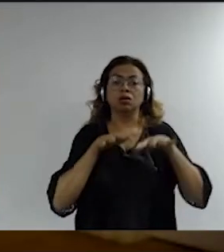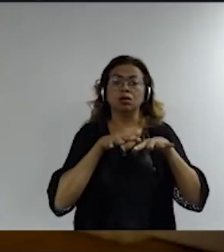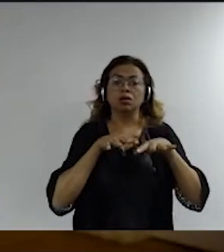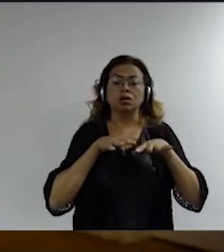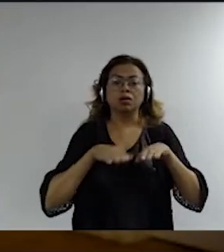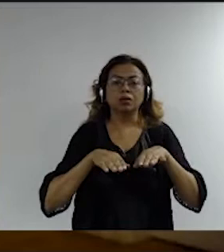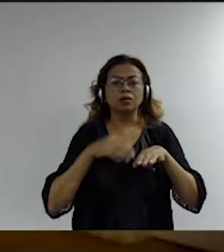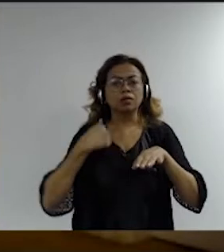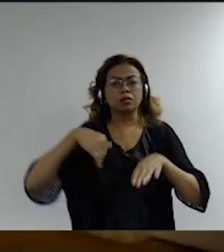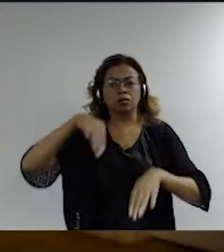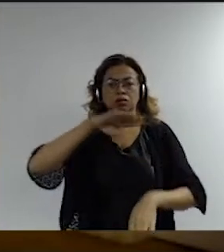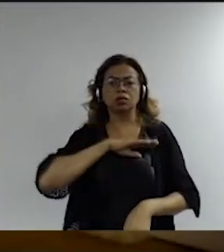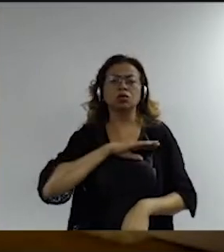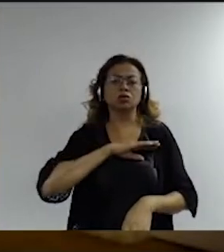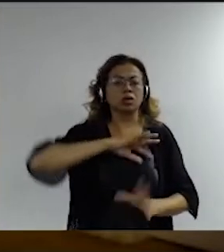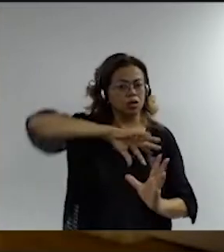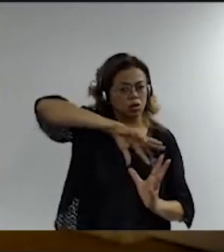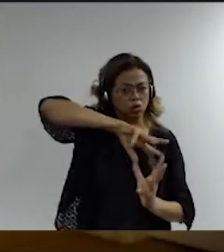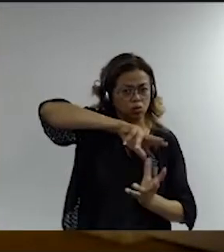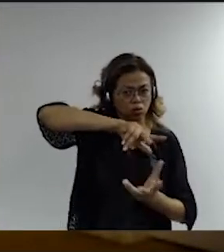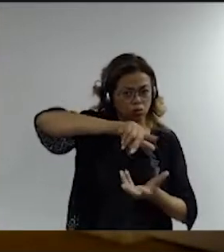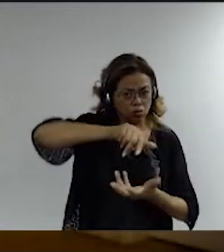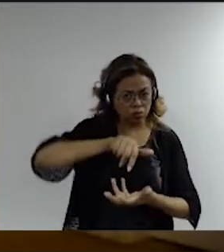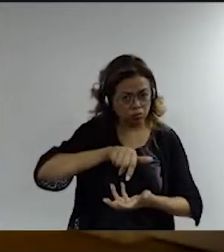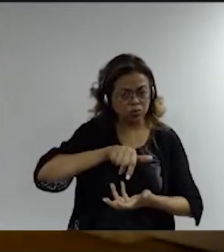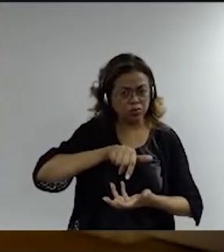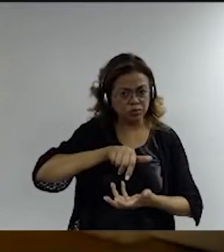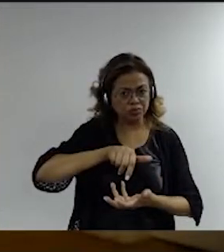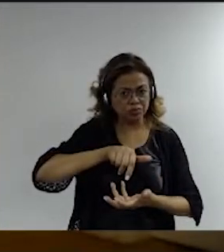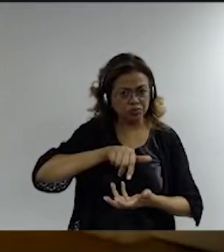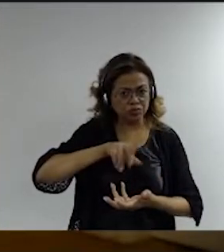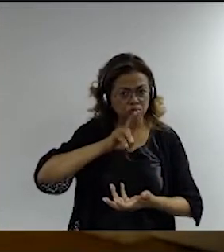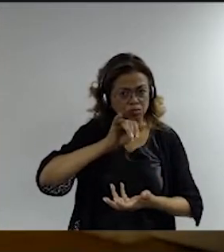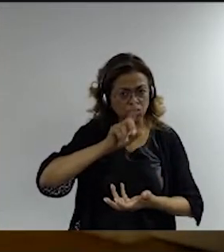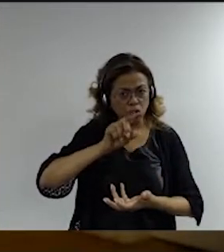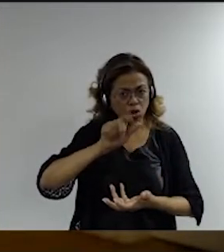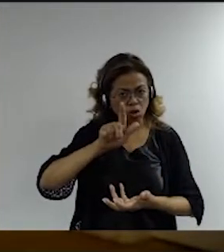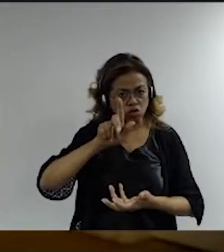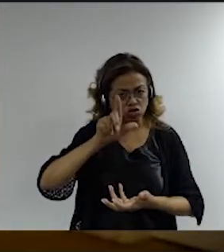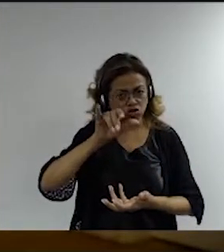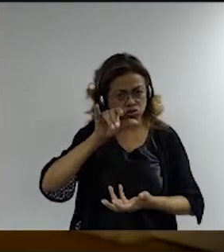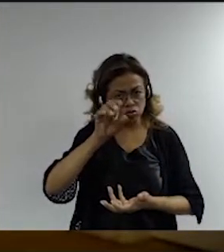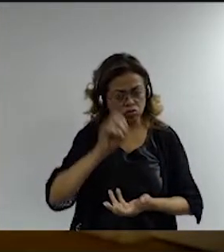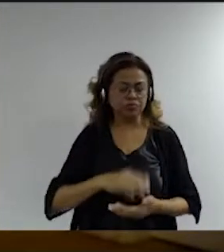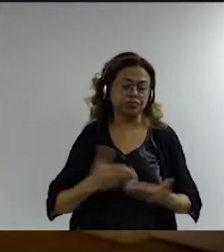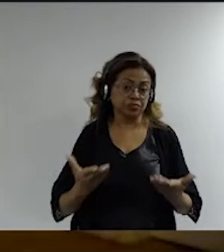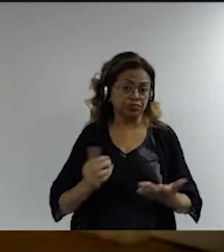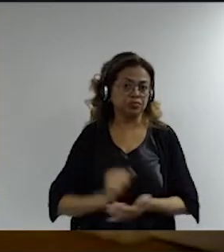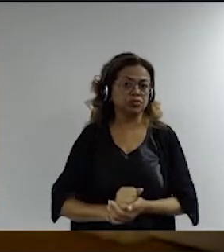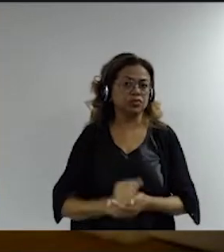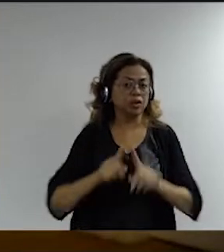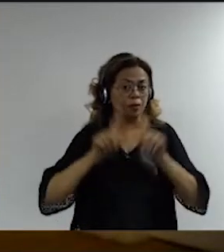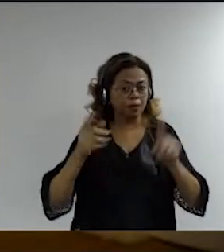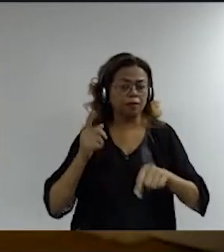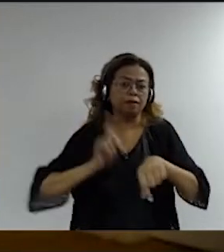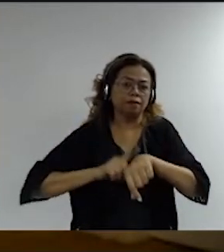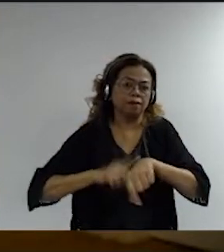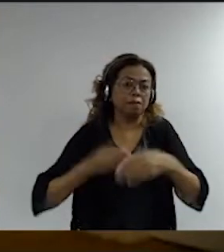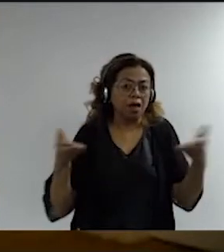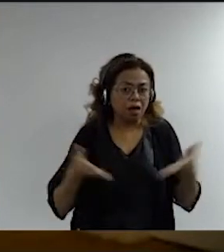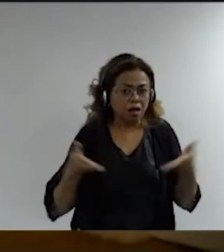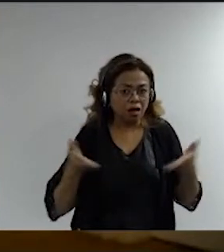nós e o mundo biológico. Mas, neste